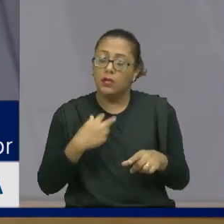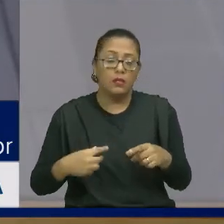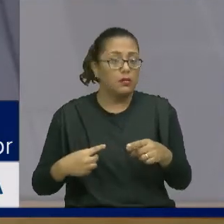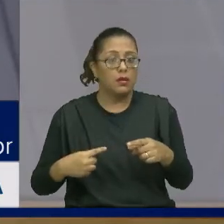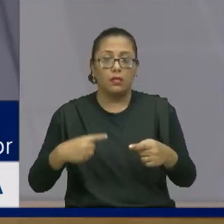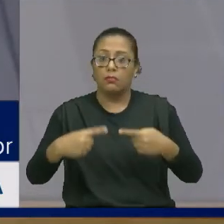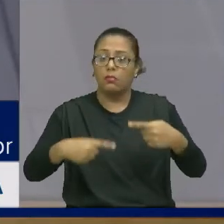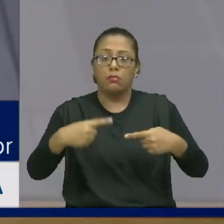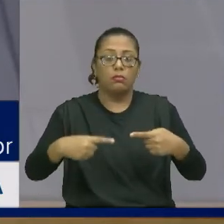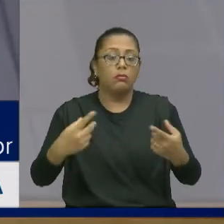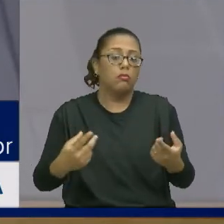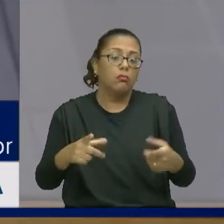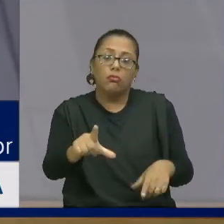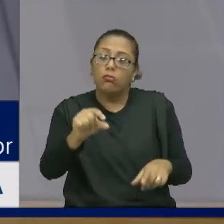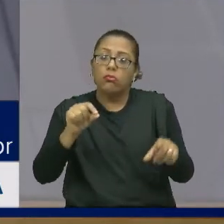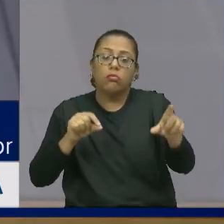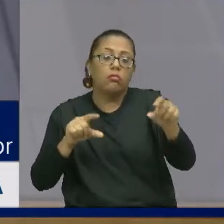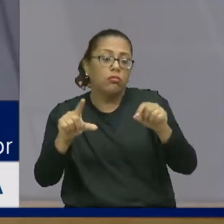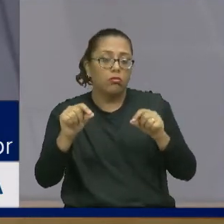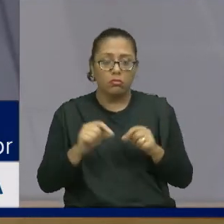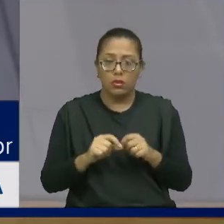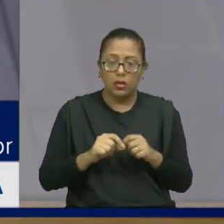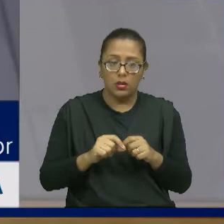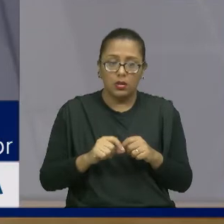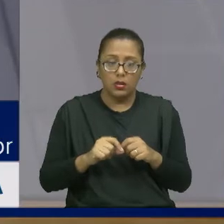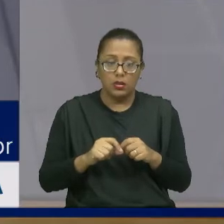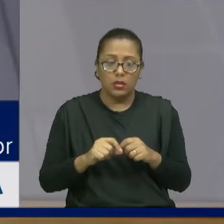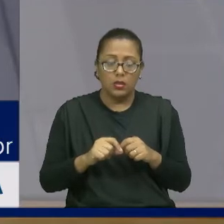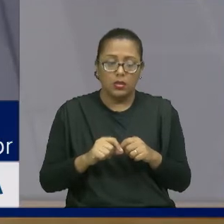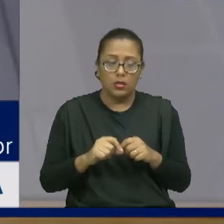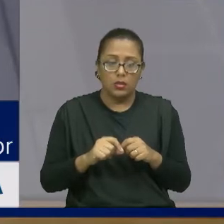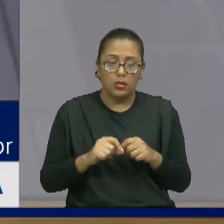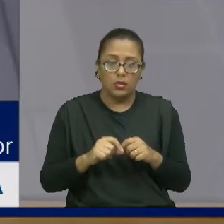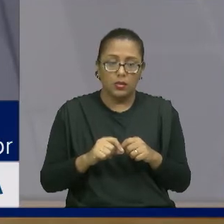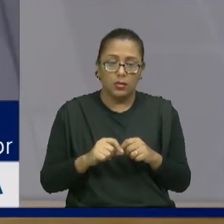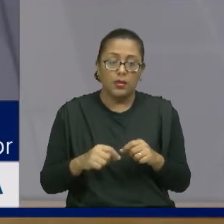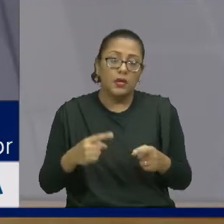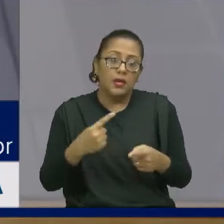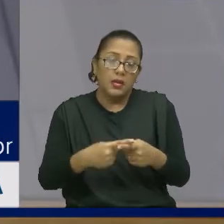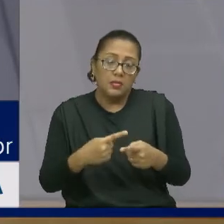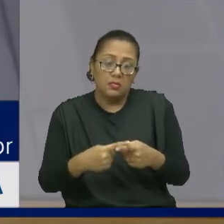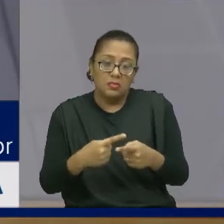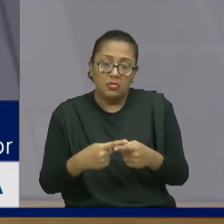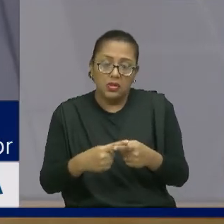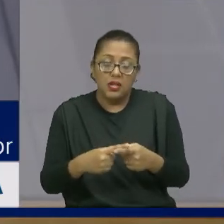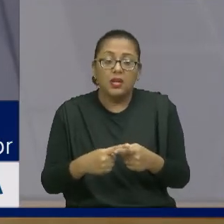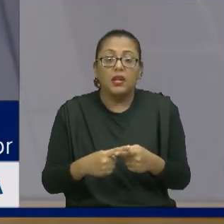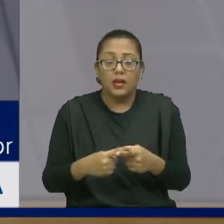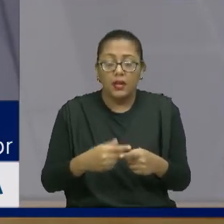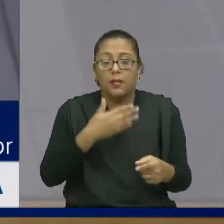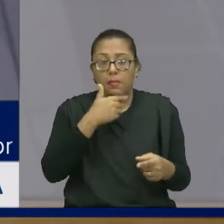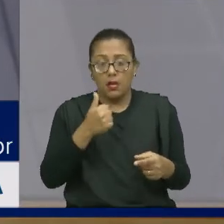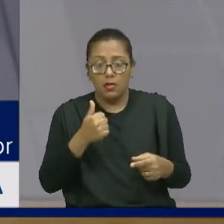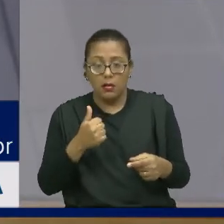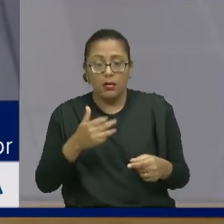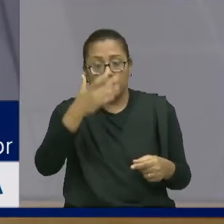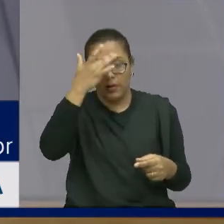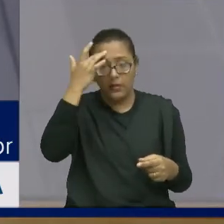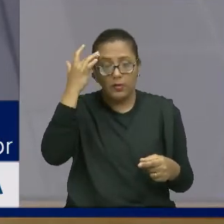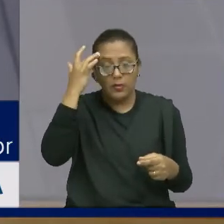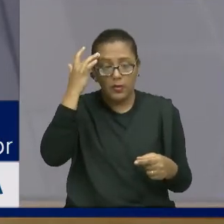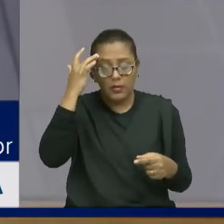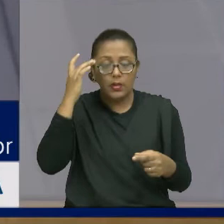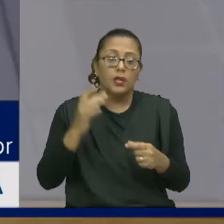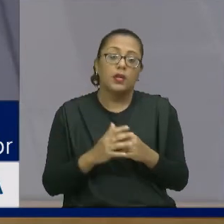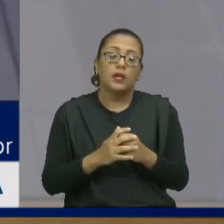Consequentemente, são eleitos conselheiros com características mais generalistas para atender a demanda.